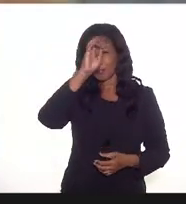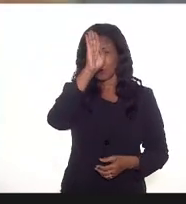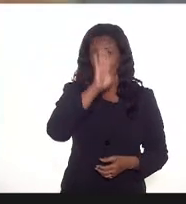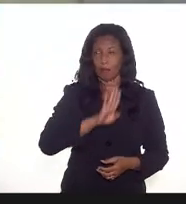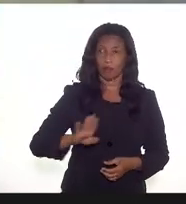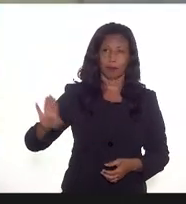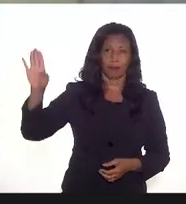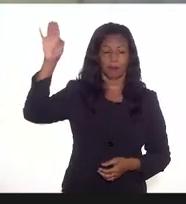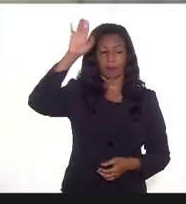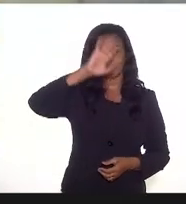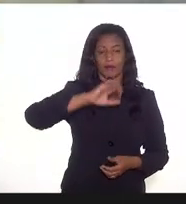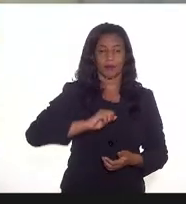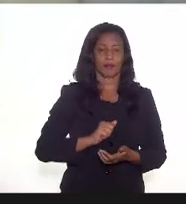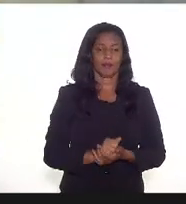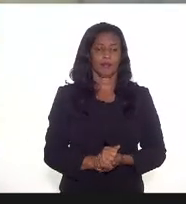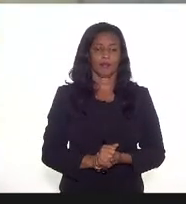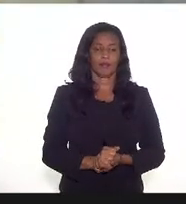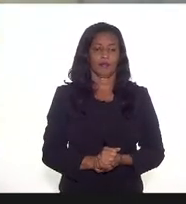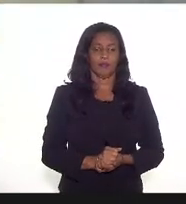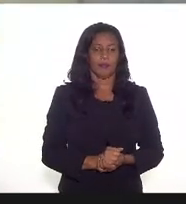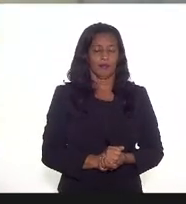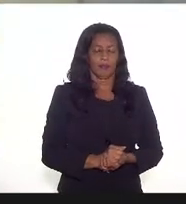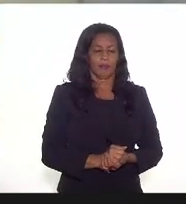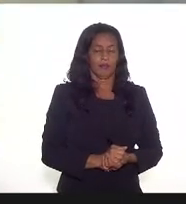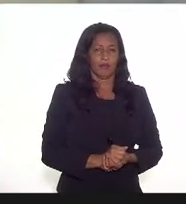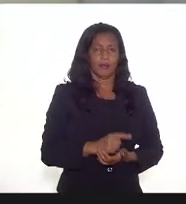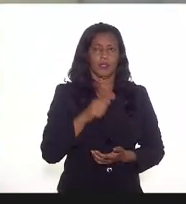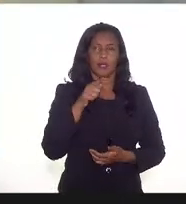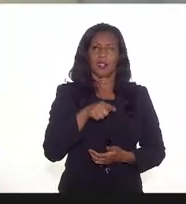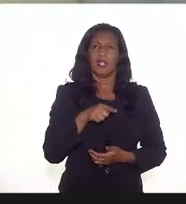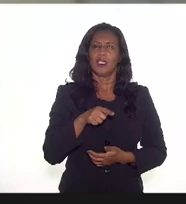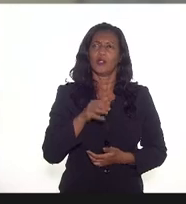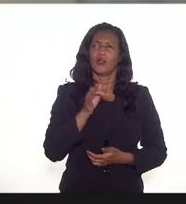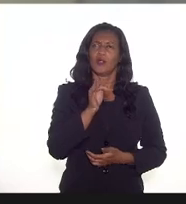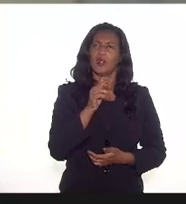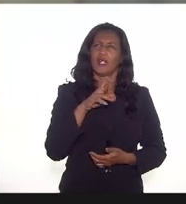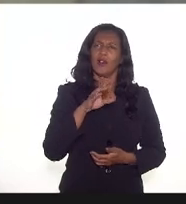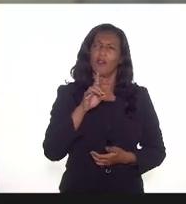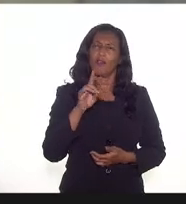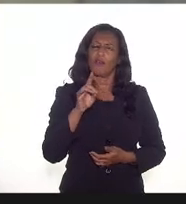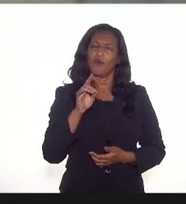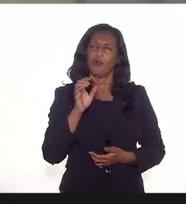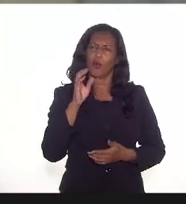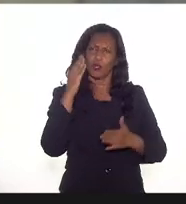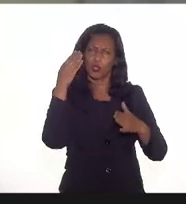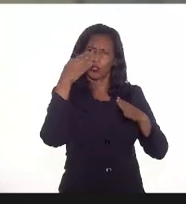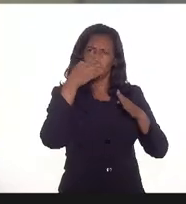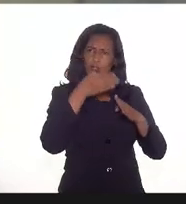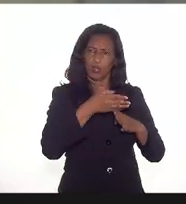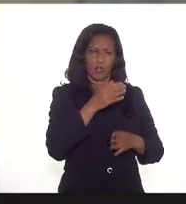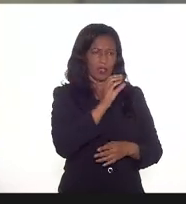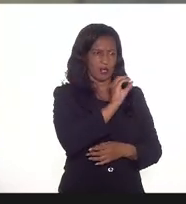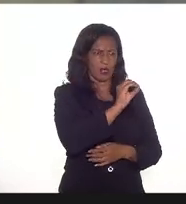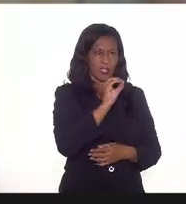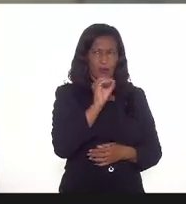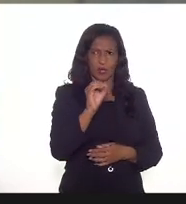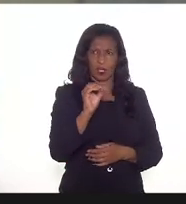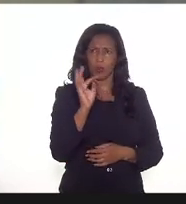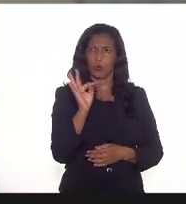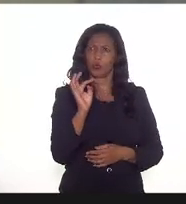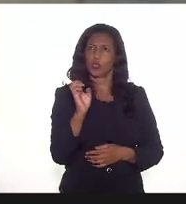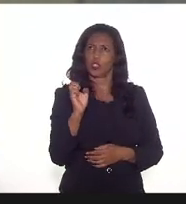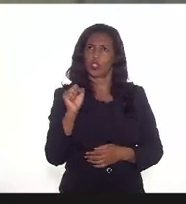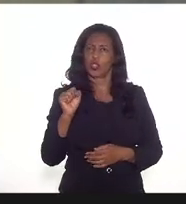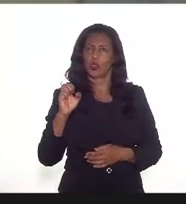Rio de Janeiro, que isso fique na fonte 00 tesouro. Que a fonte 00 tesouro